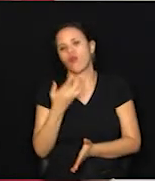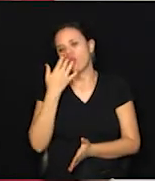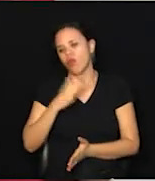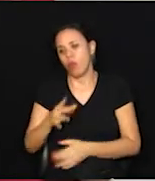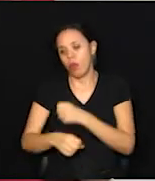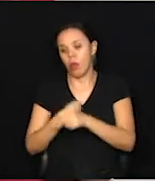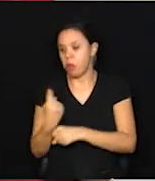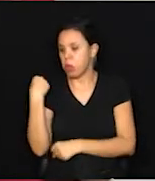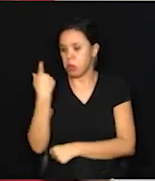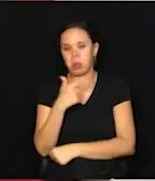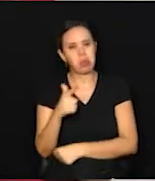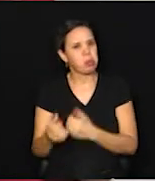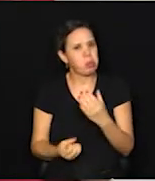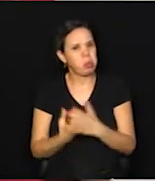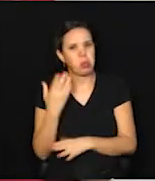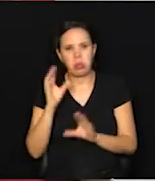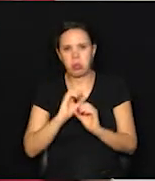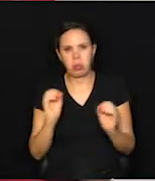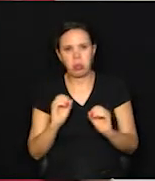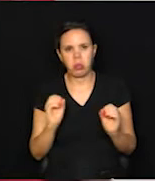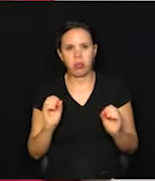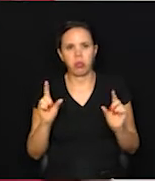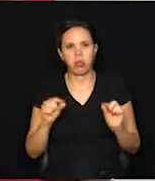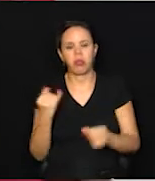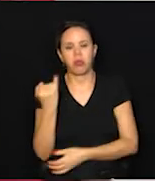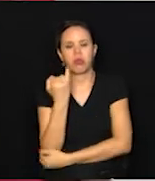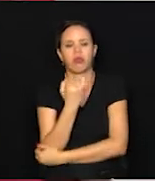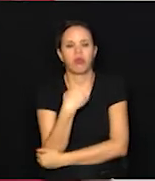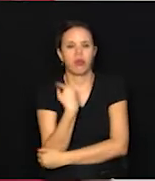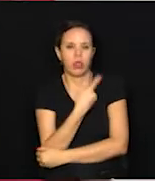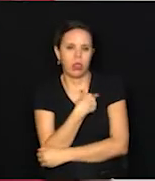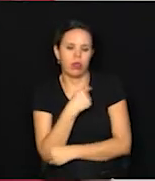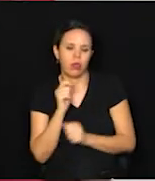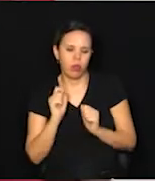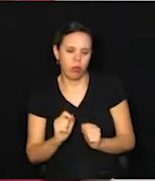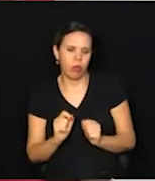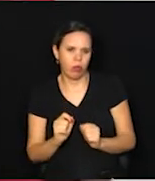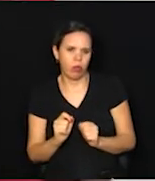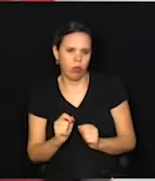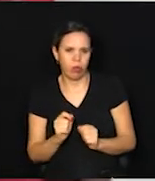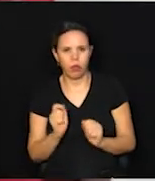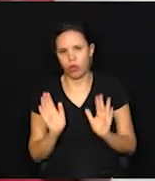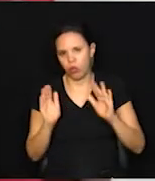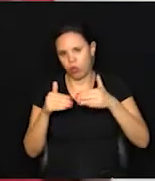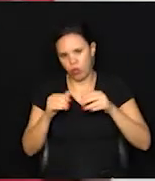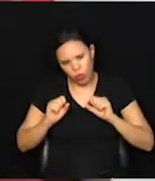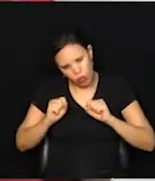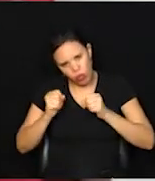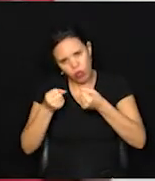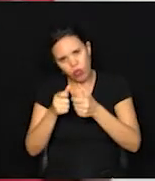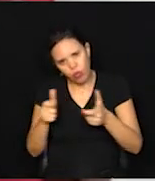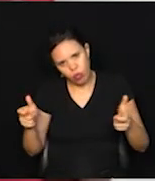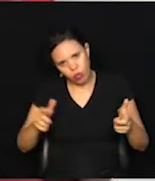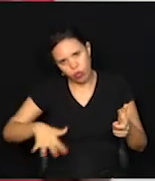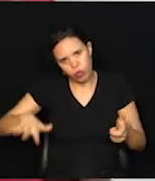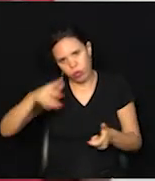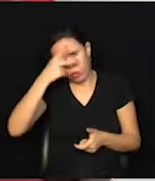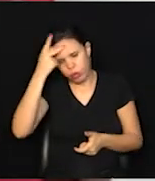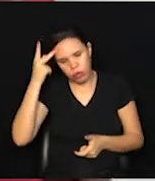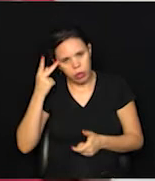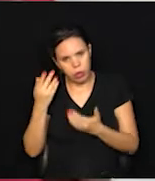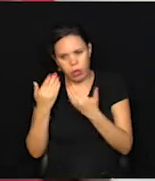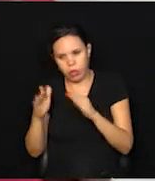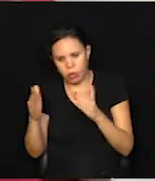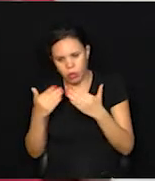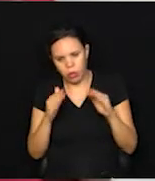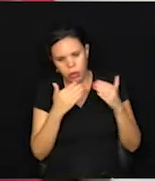passado não gerou pressão, foi até muito importante para que a gente pudesse concentrar esforços maiores na abertura de